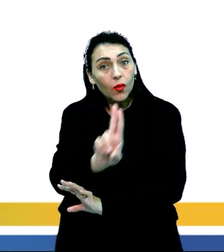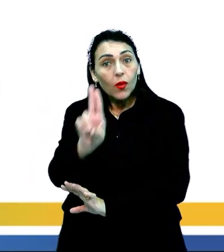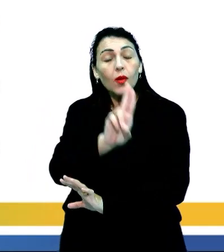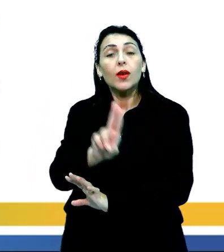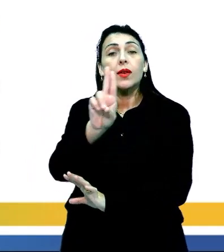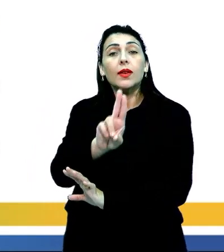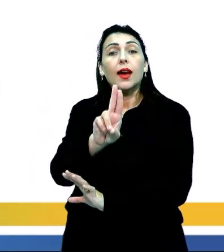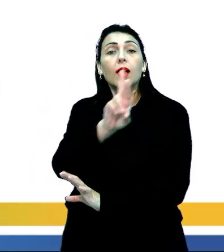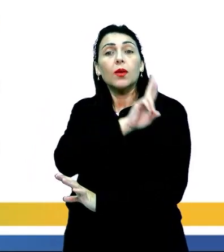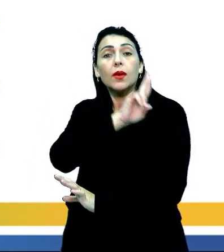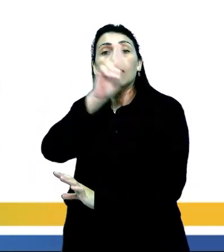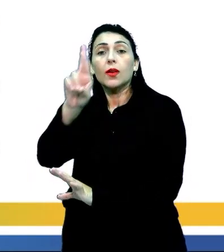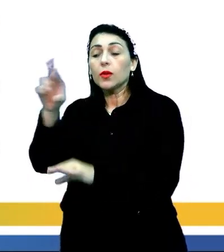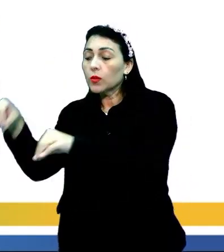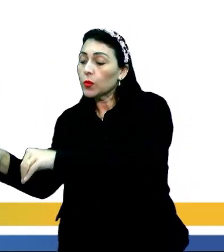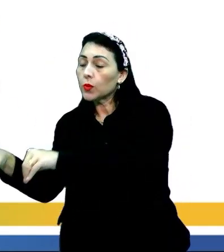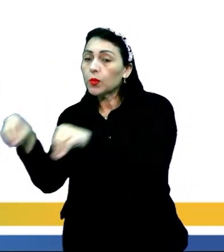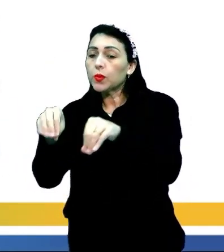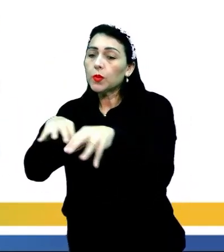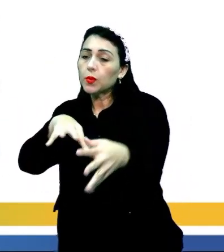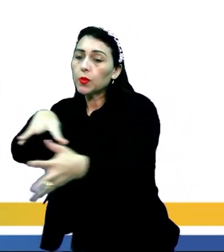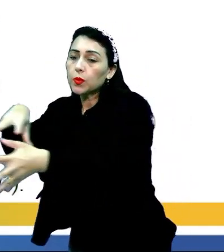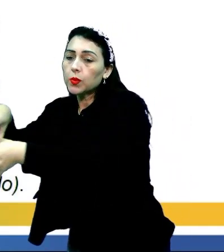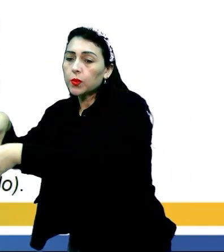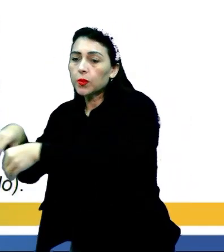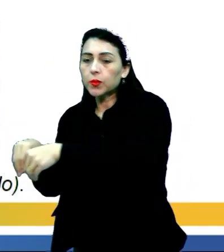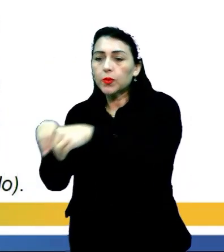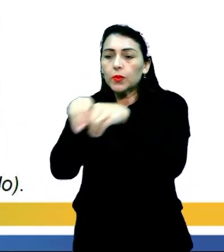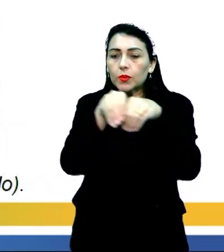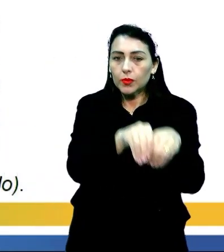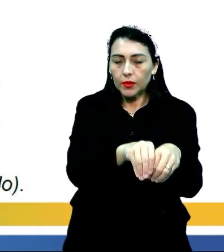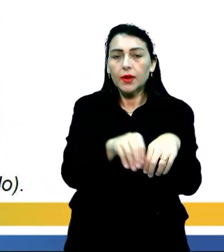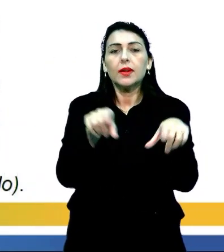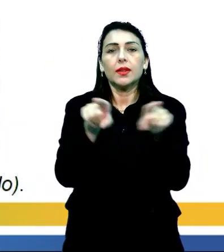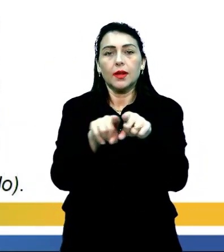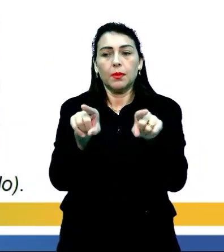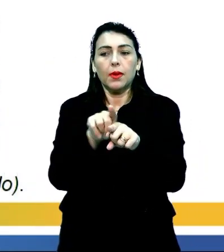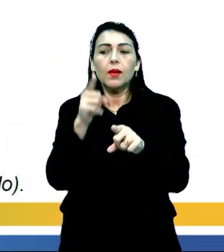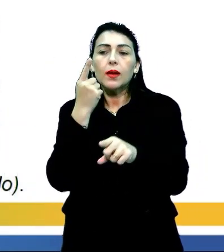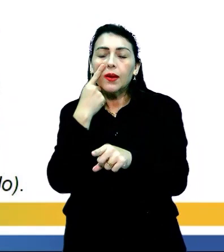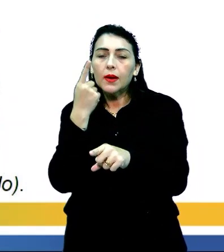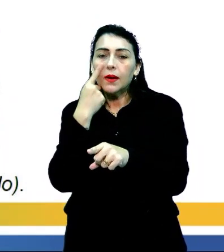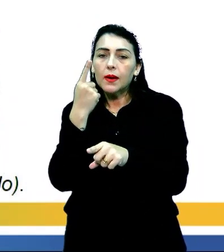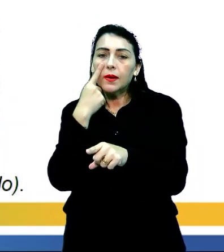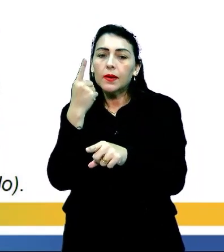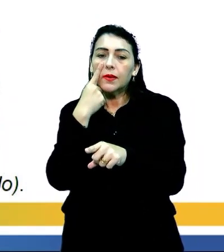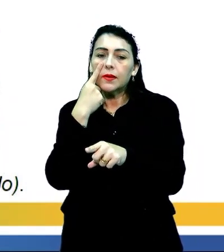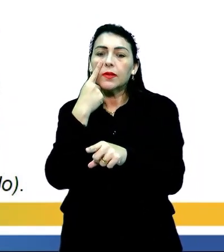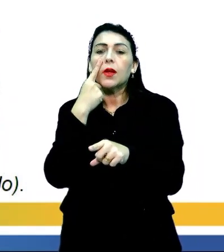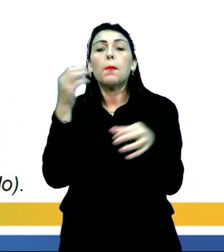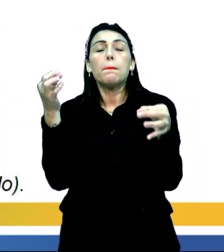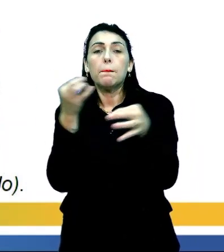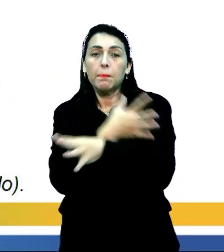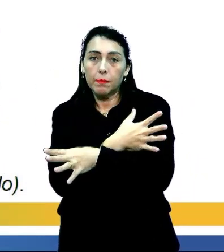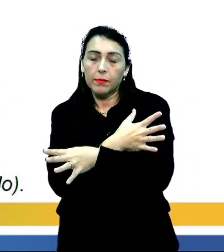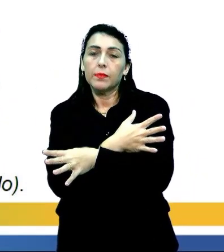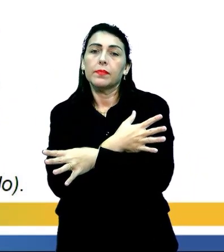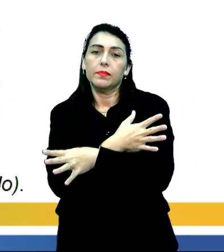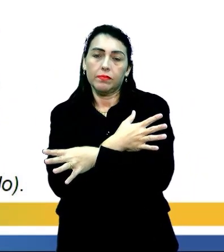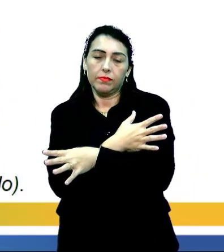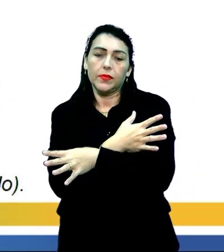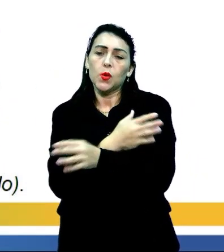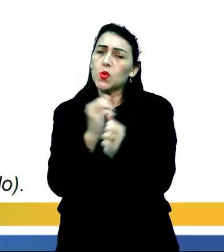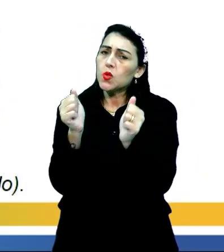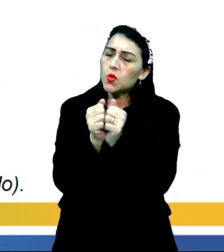como uma liturgia para passagem dos dois mundos né então também olha lá né tá falando os Altares são completos e eles